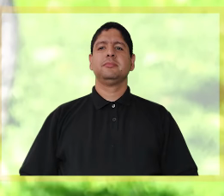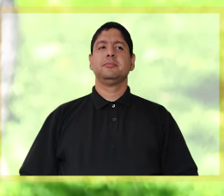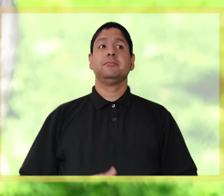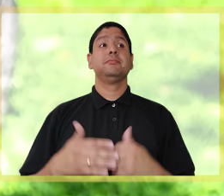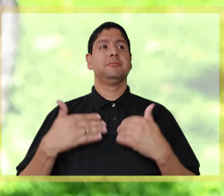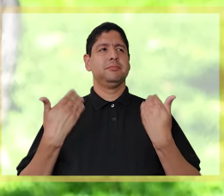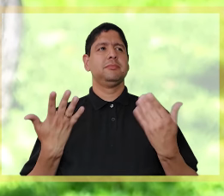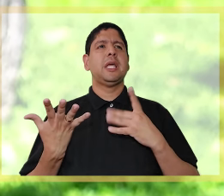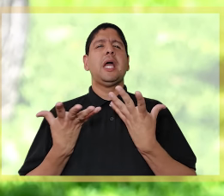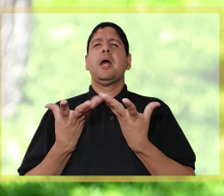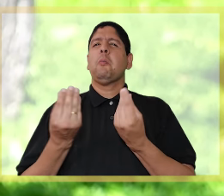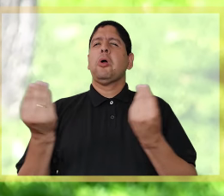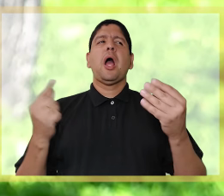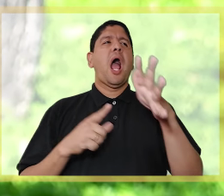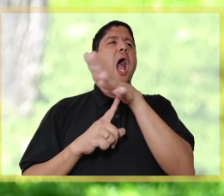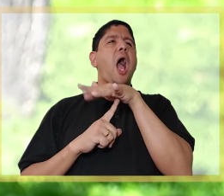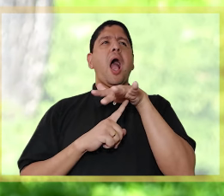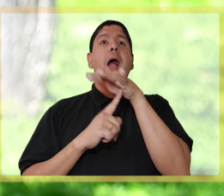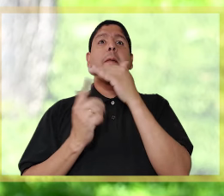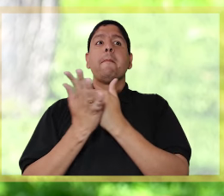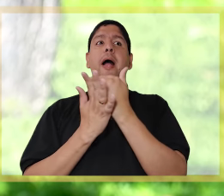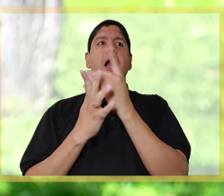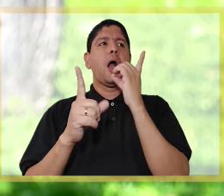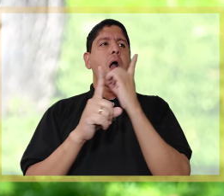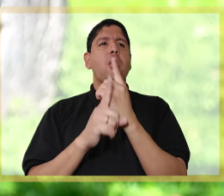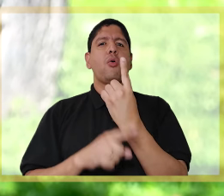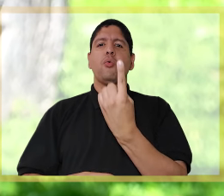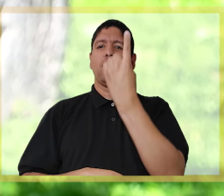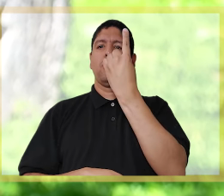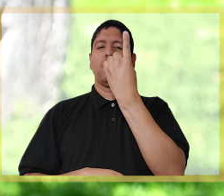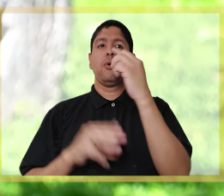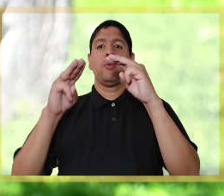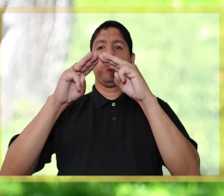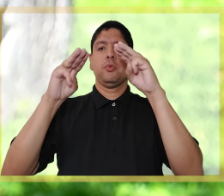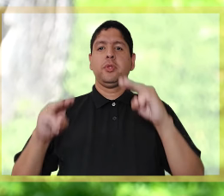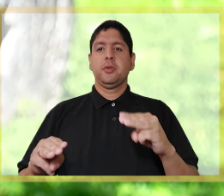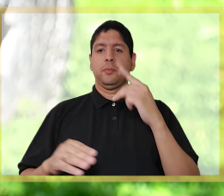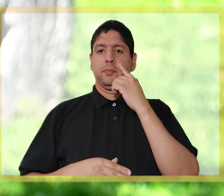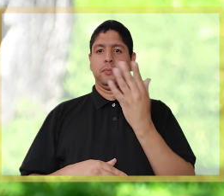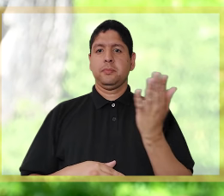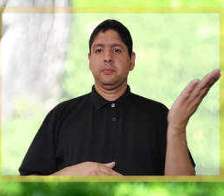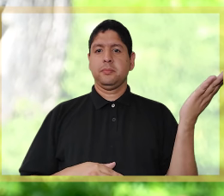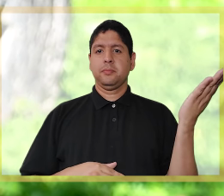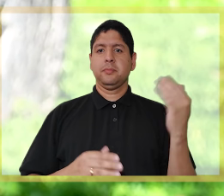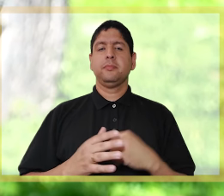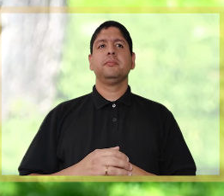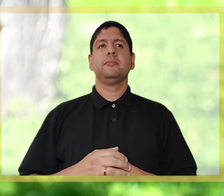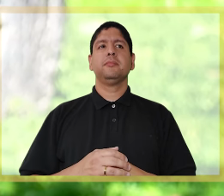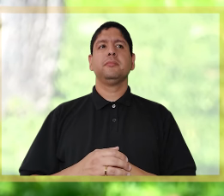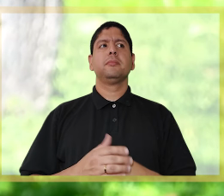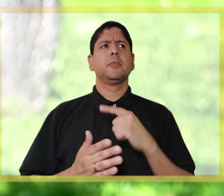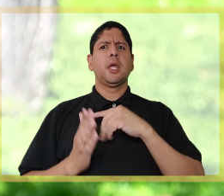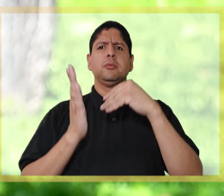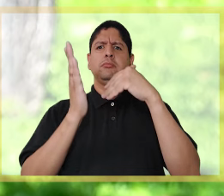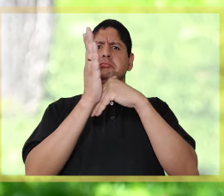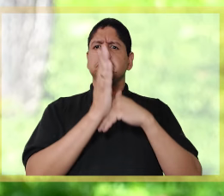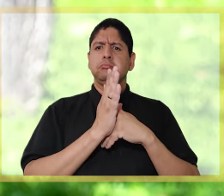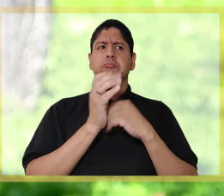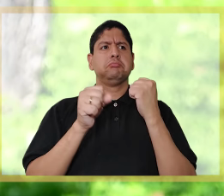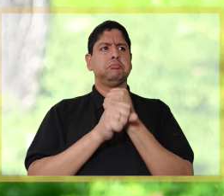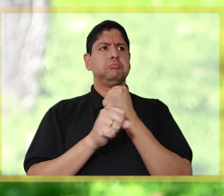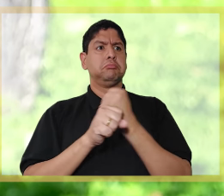Galera, no meio de tanta natureza, a gente tem mais um achado da história aqui. É o Museu Casa dos Filões. Esse lugar guarda segredos de uma fábrica